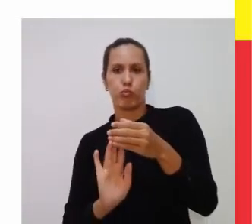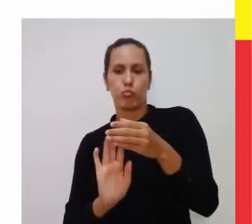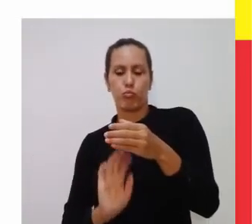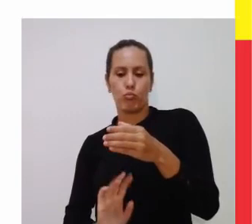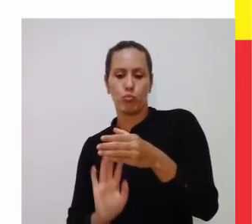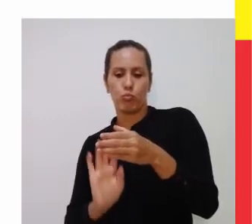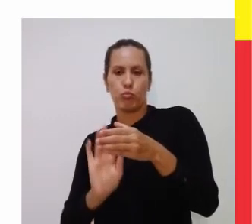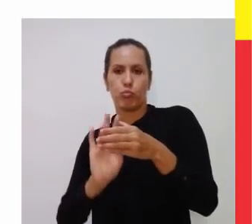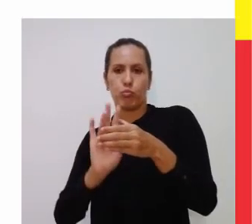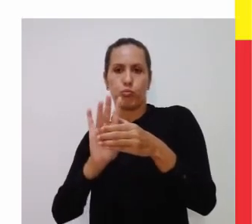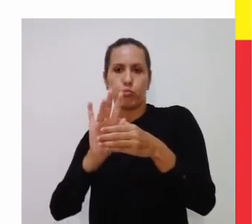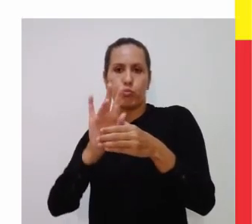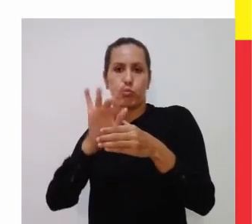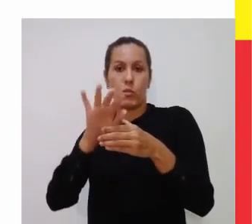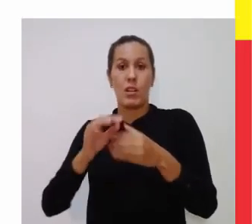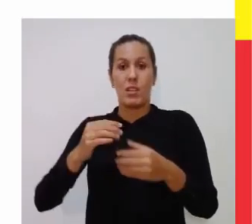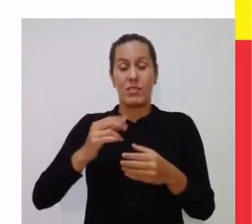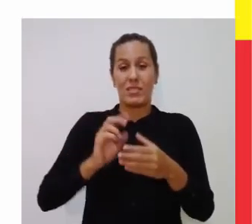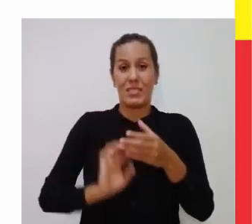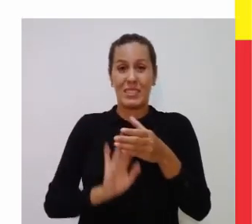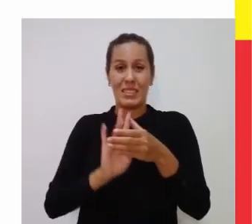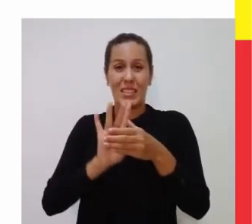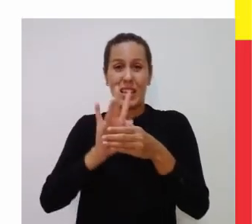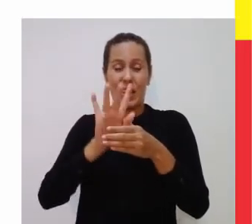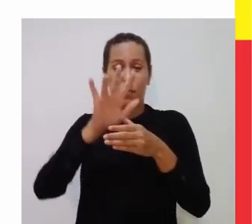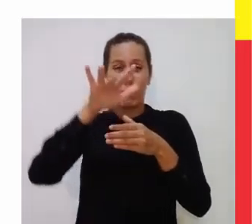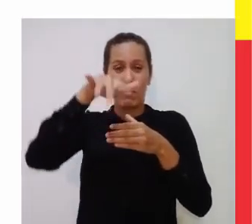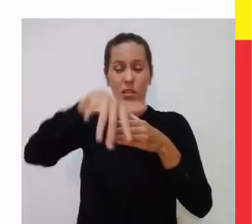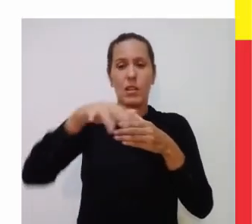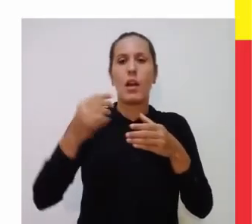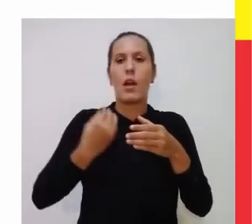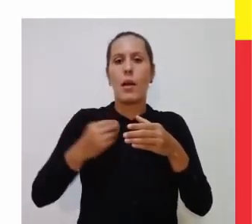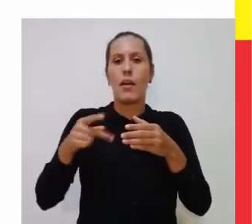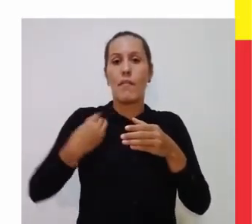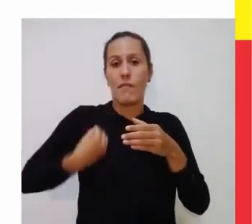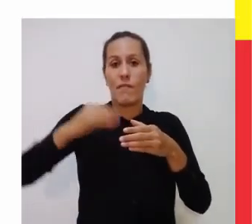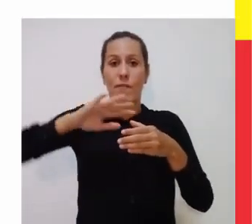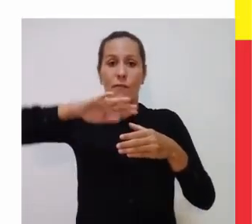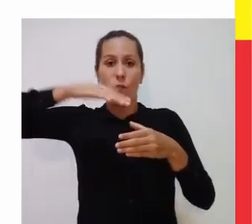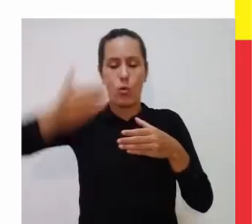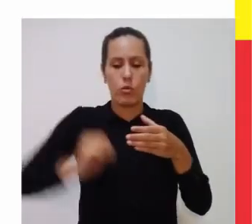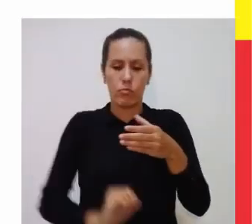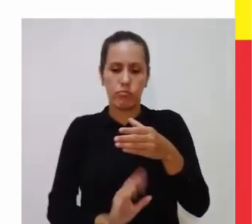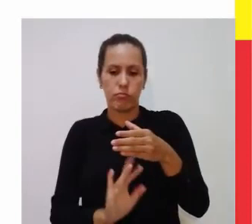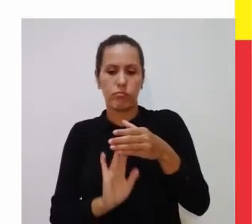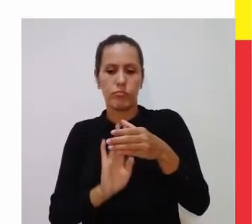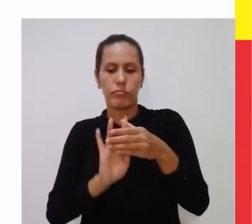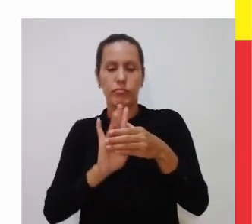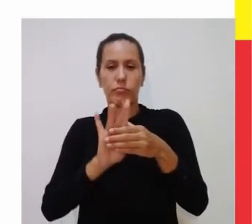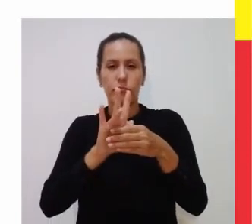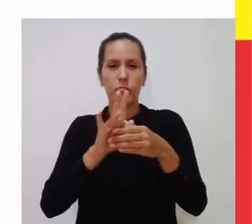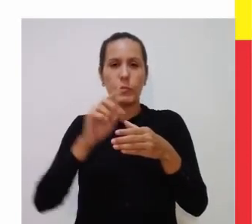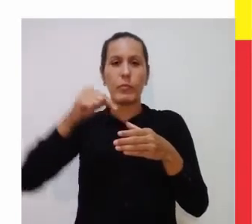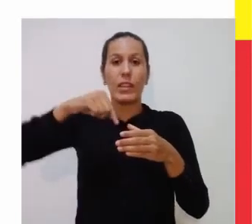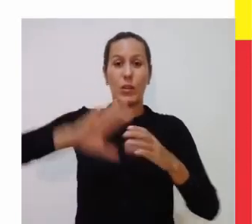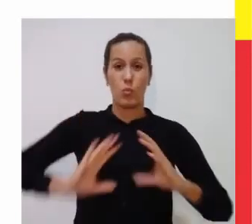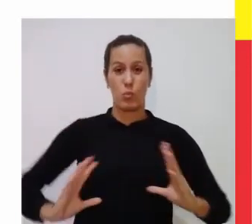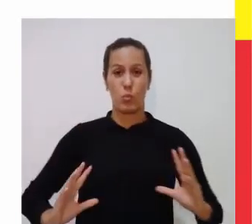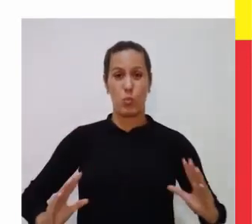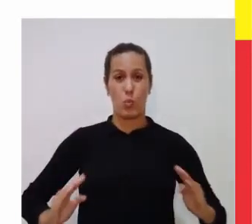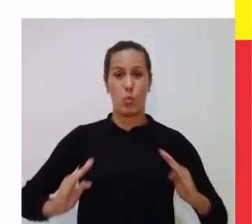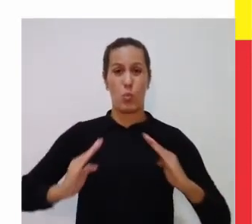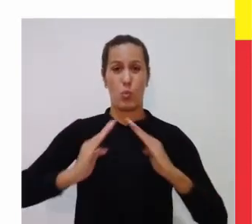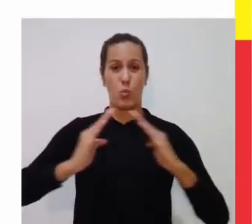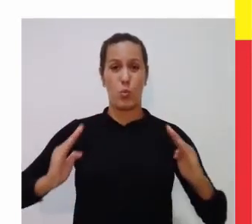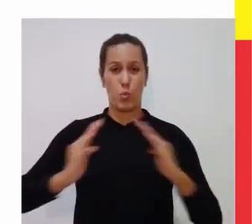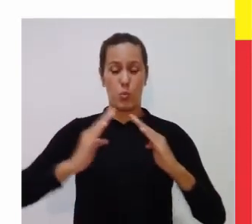ser aquela porção mais externa, tá? Onde vai ter a rocha derretida. Então, o vulcão ele vai pegar essa lava lá